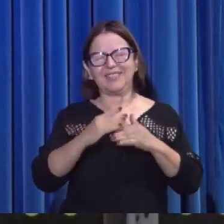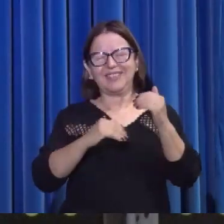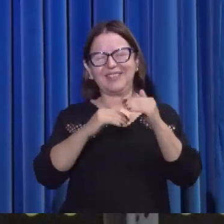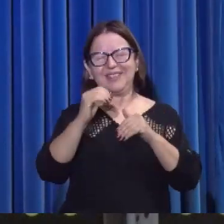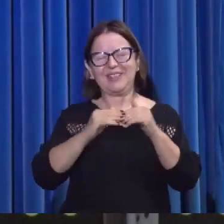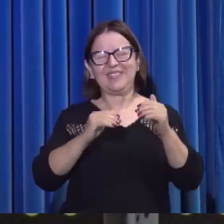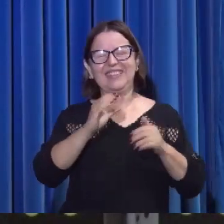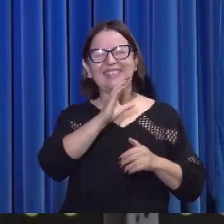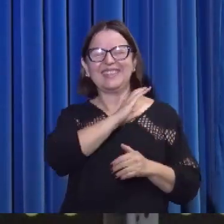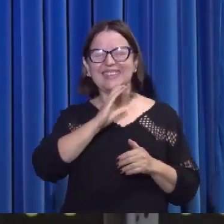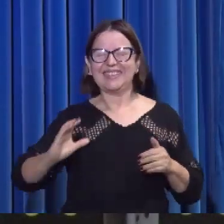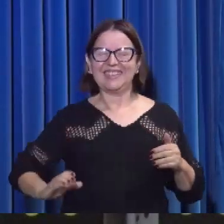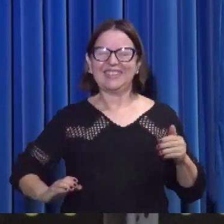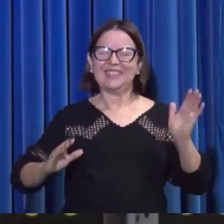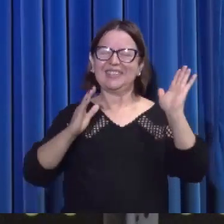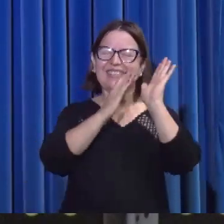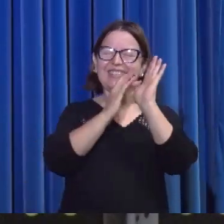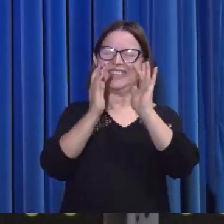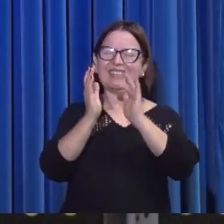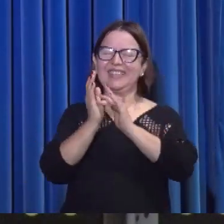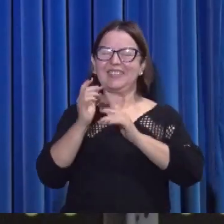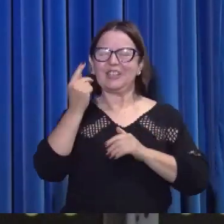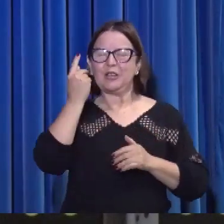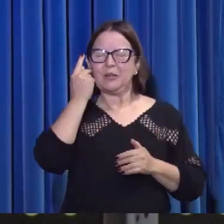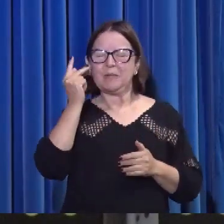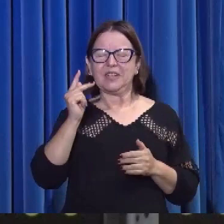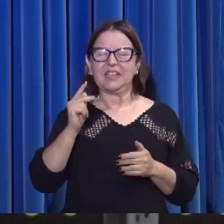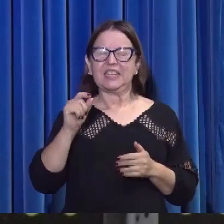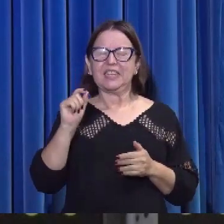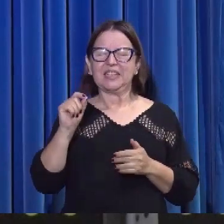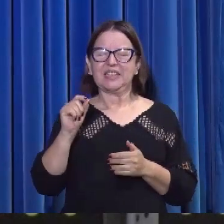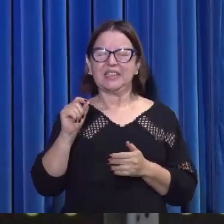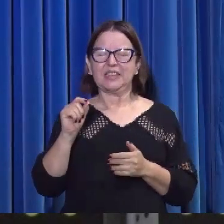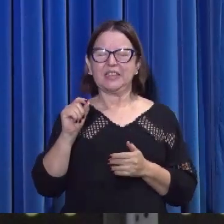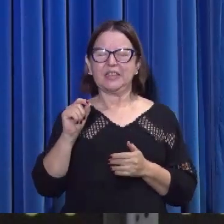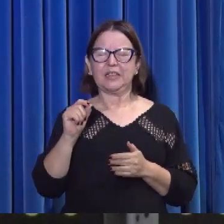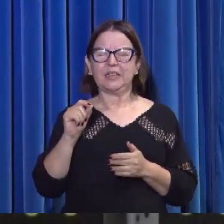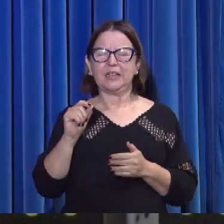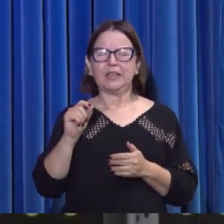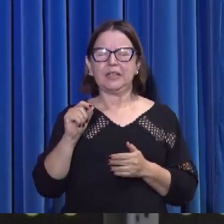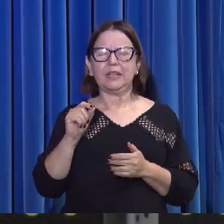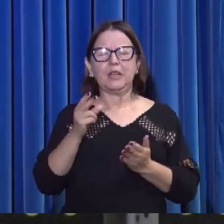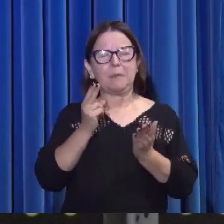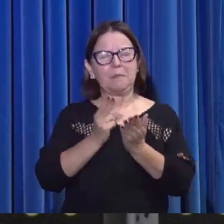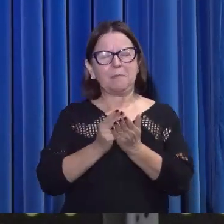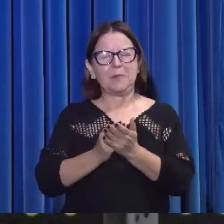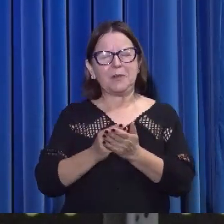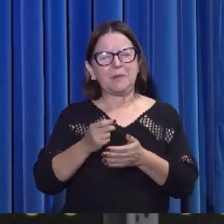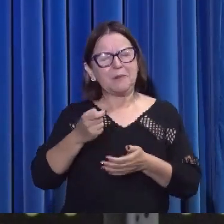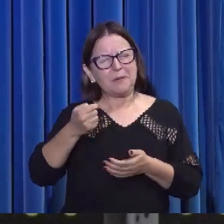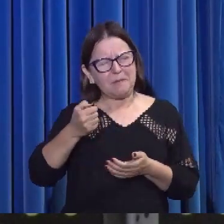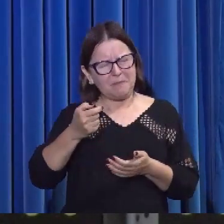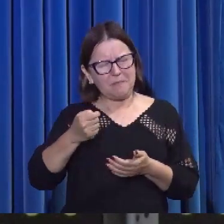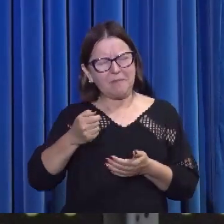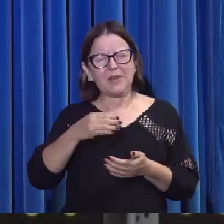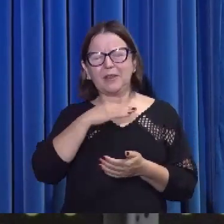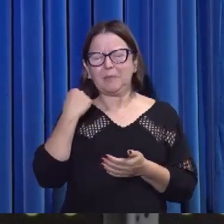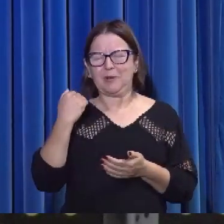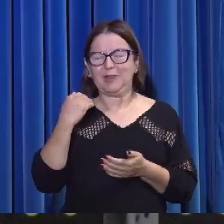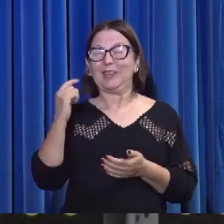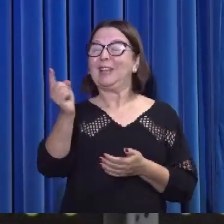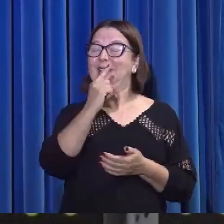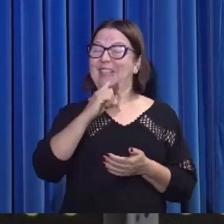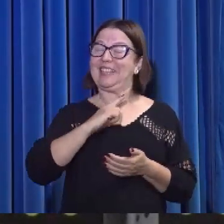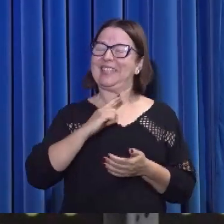Cristo Jesus, para que, mesmo em face da morte, nós tenhamos esperança. Que possamos, Pai, sair